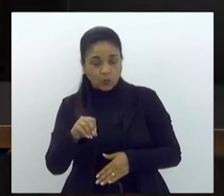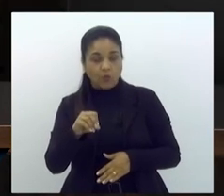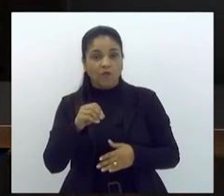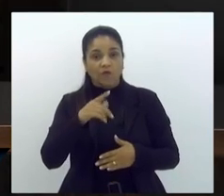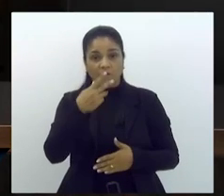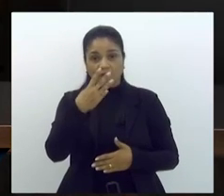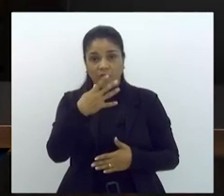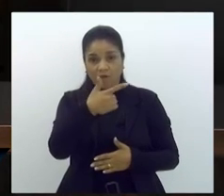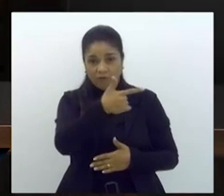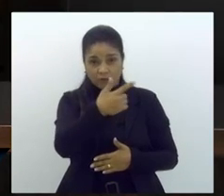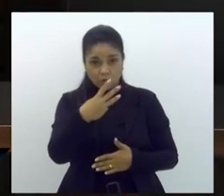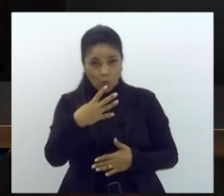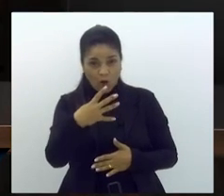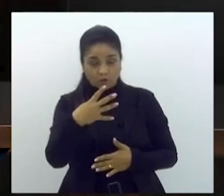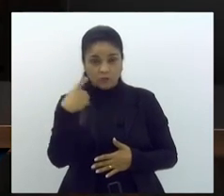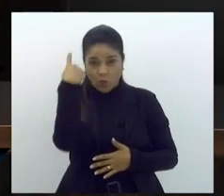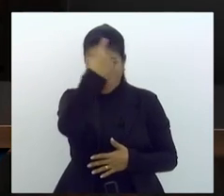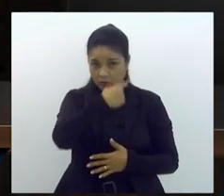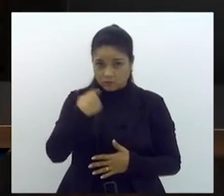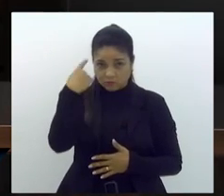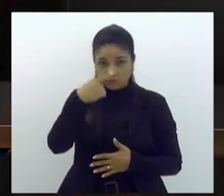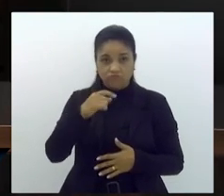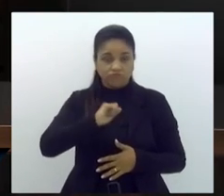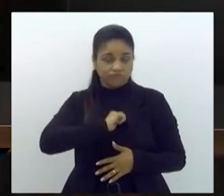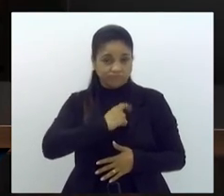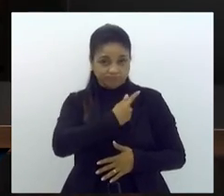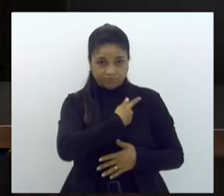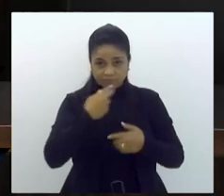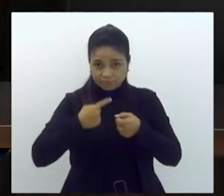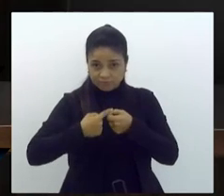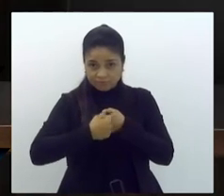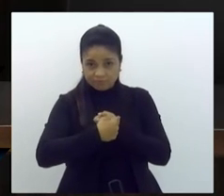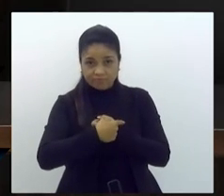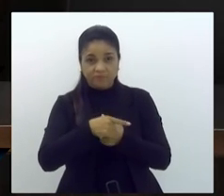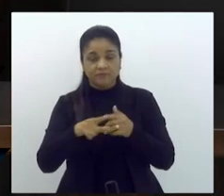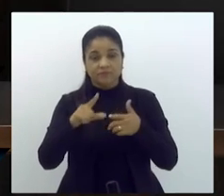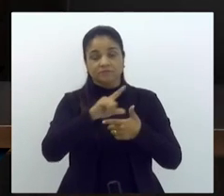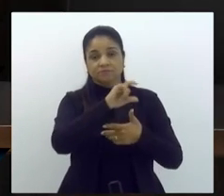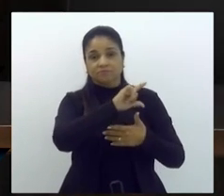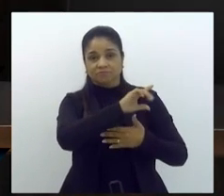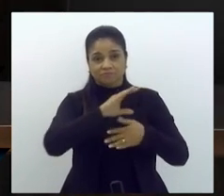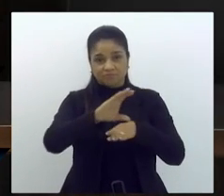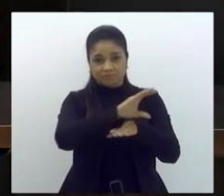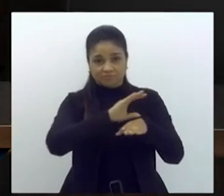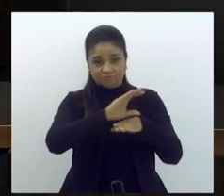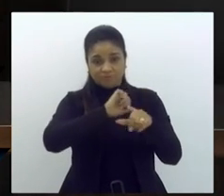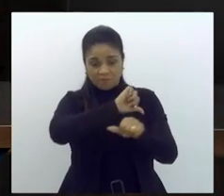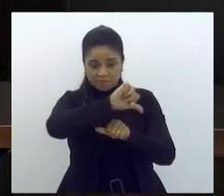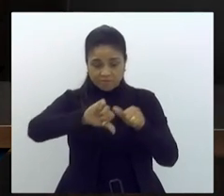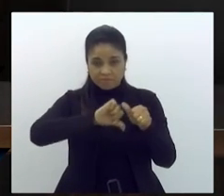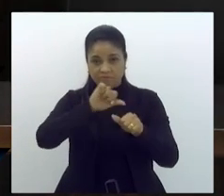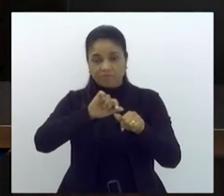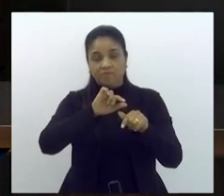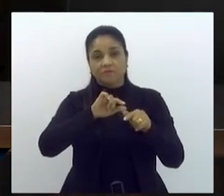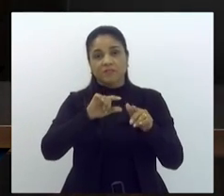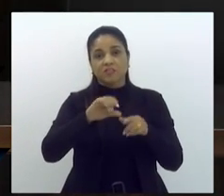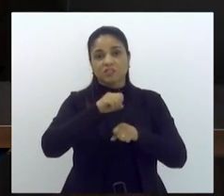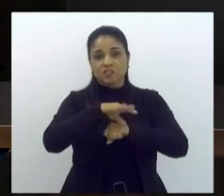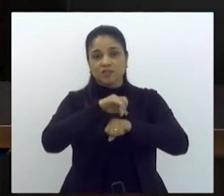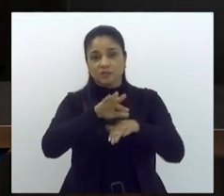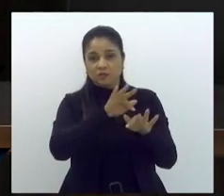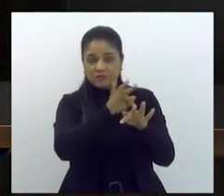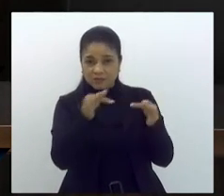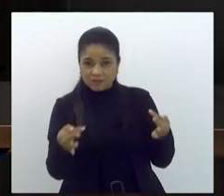de São Gonçalo parecia da comissão de indicações legislativas pela transformação indicação simples relator